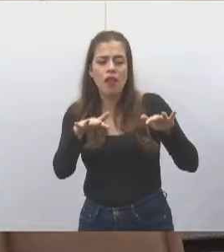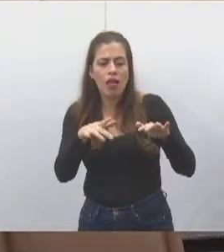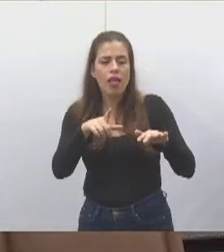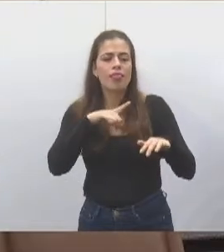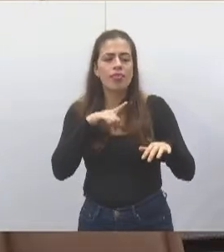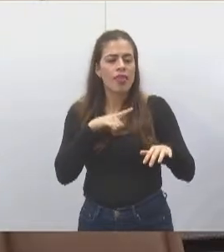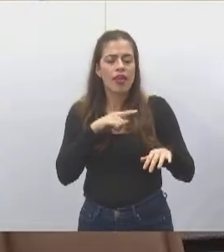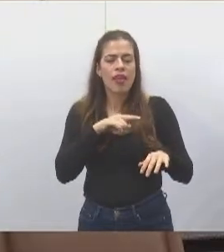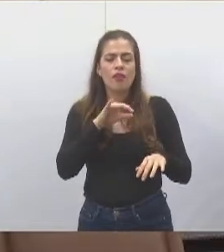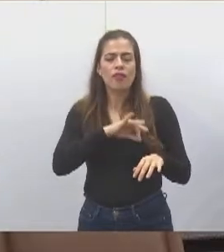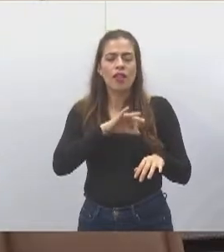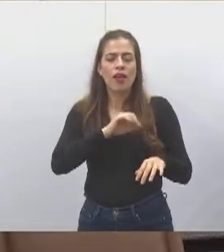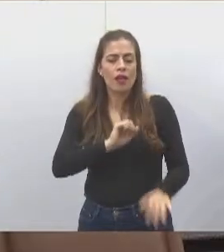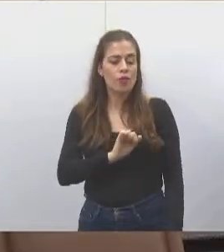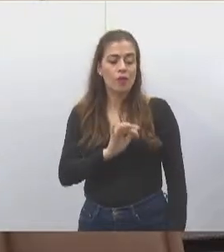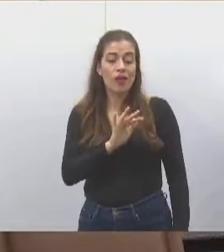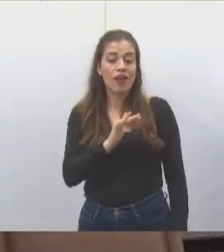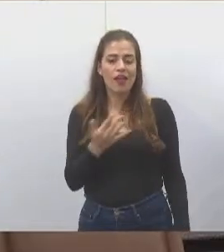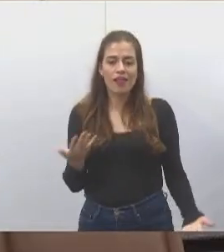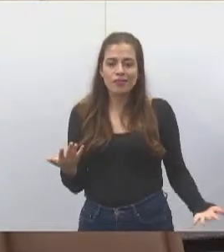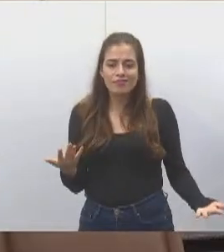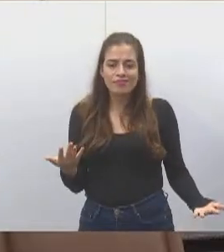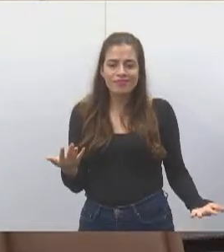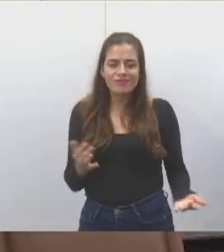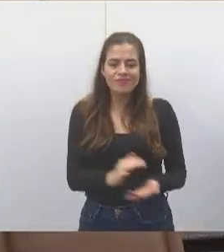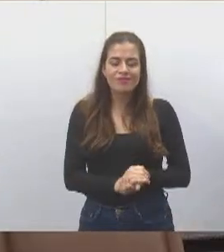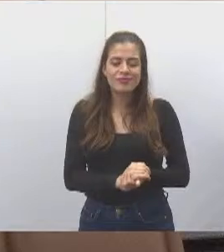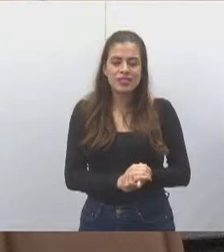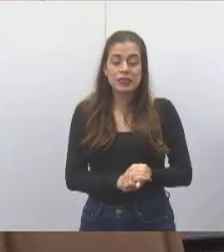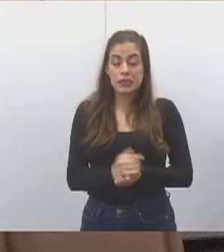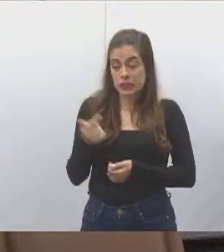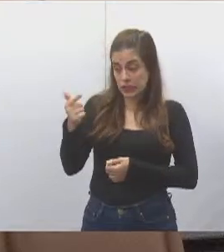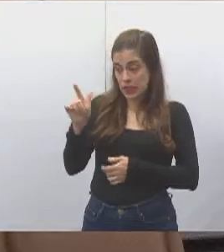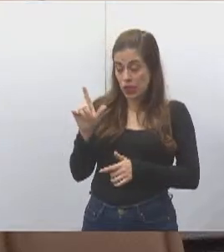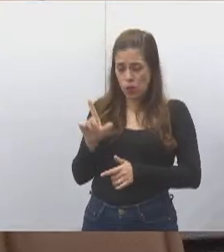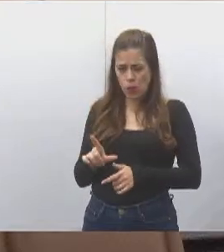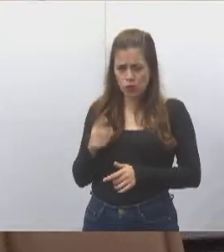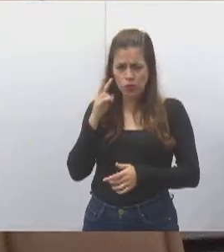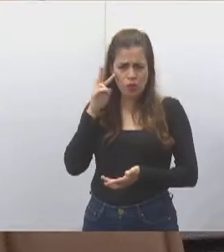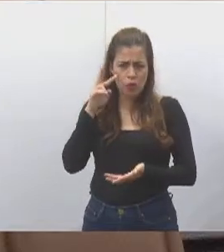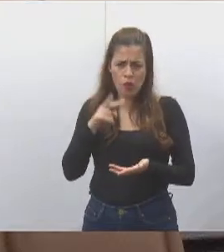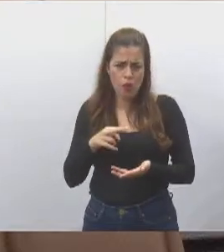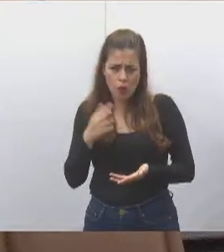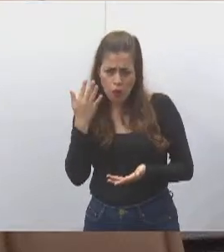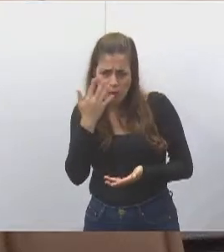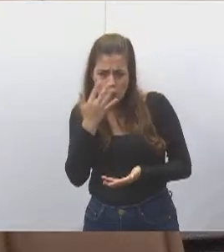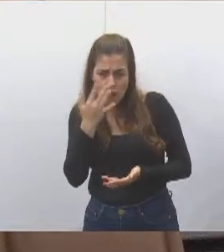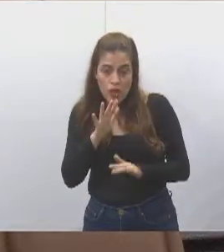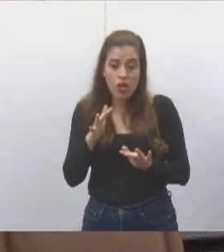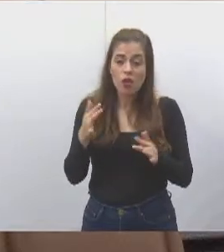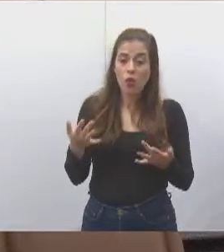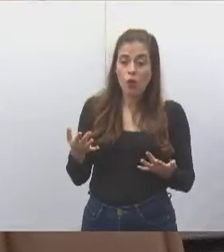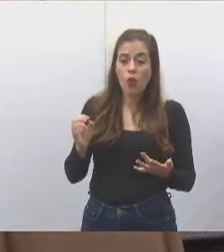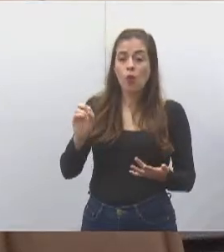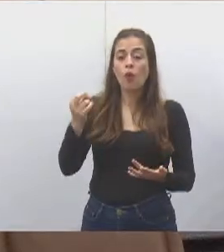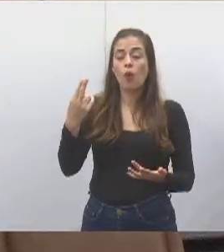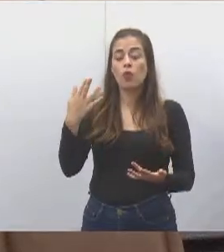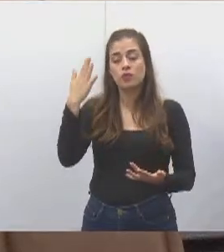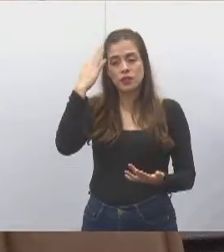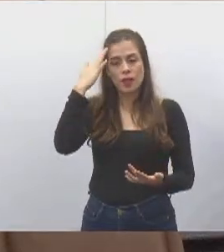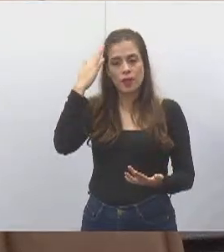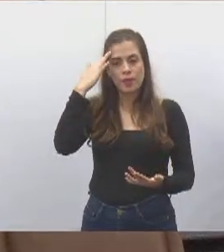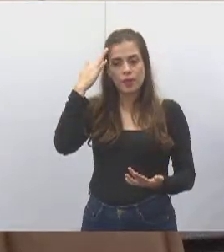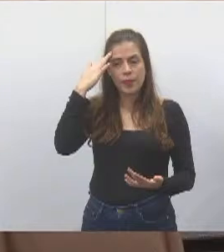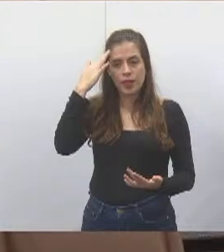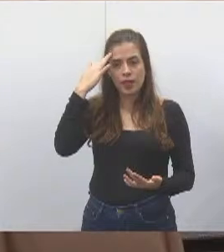um aumento real. Isso está em outro campo que eu não visualizei, ou realmente, sabendo do